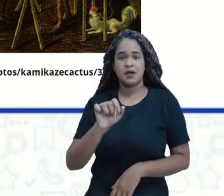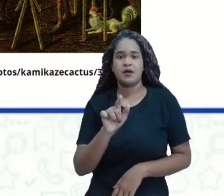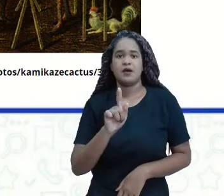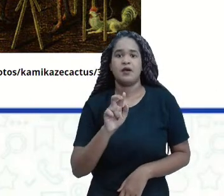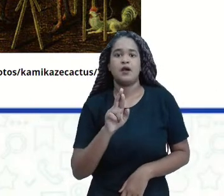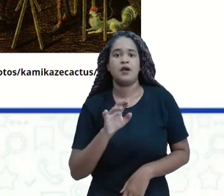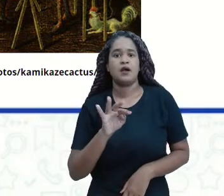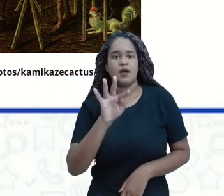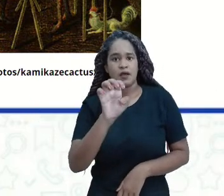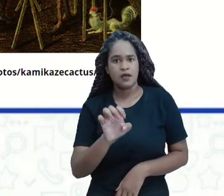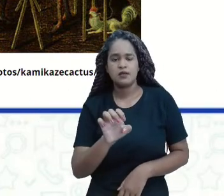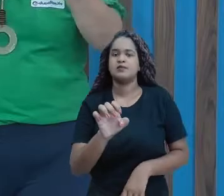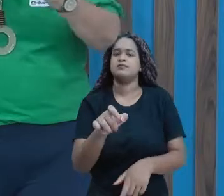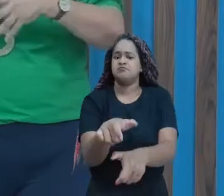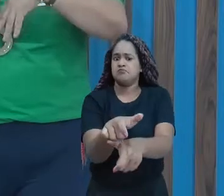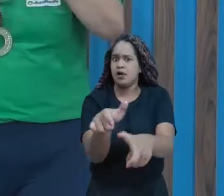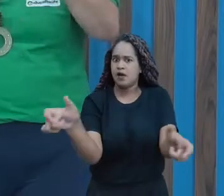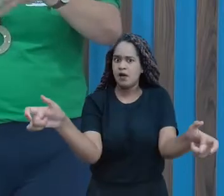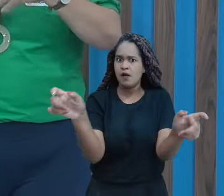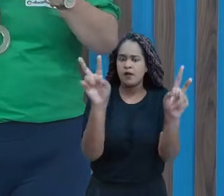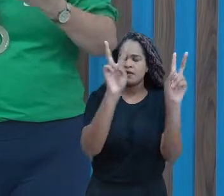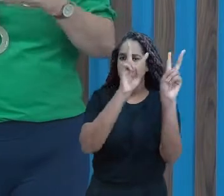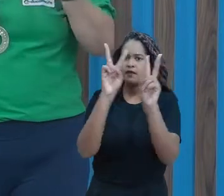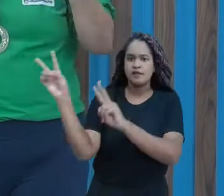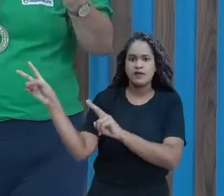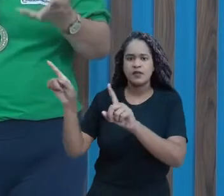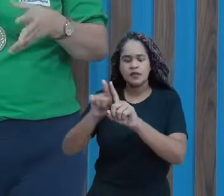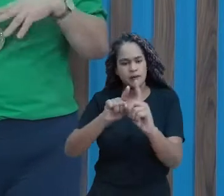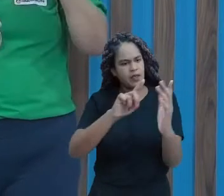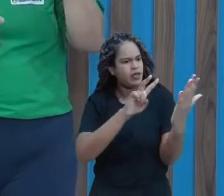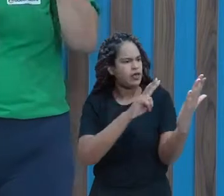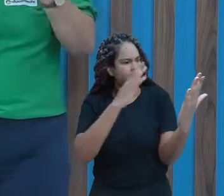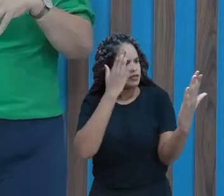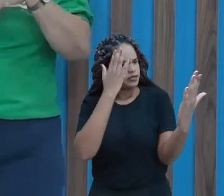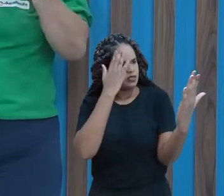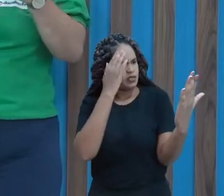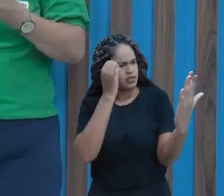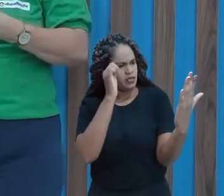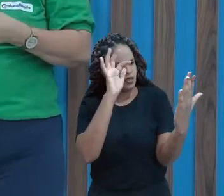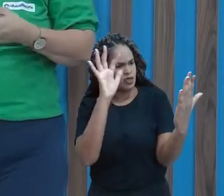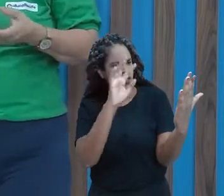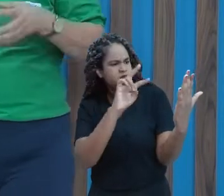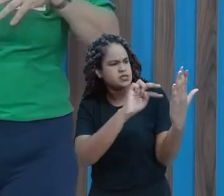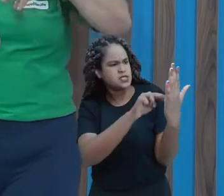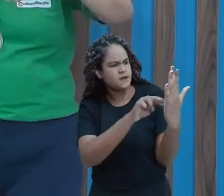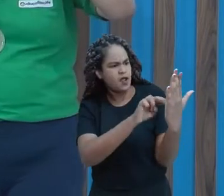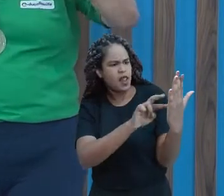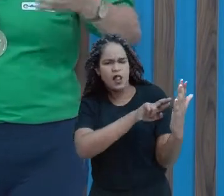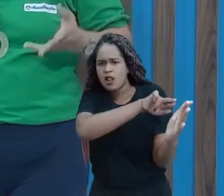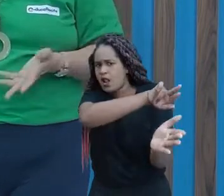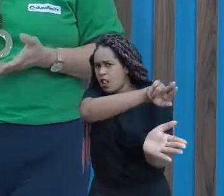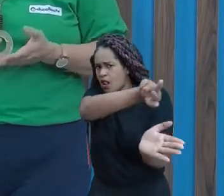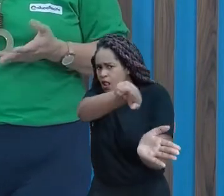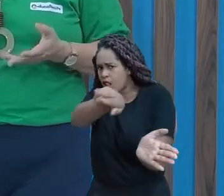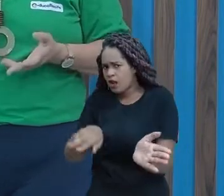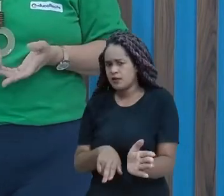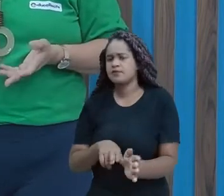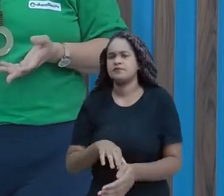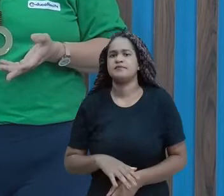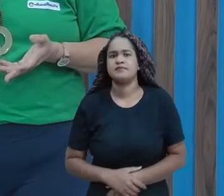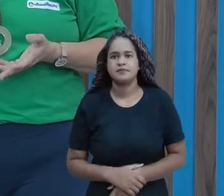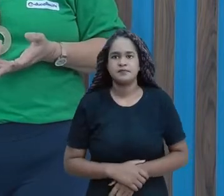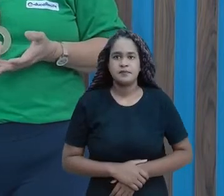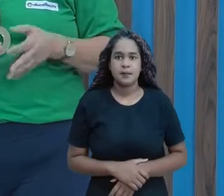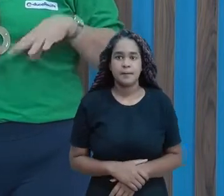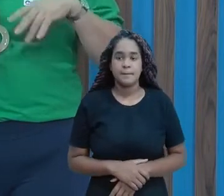mais vistas e releitas, né? Feitas várias releituras e apropriações